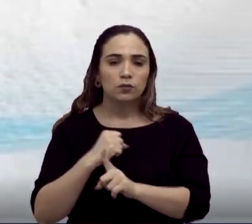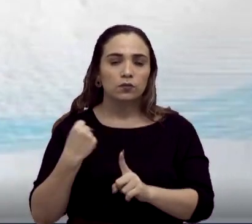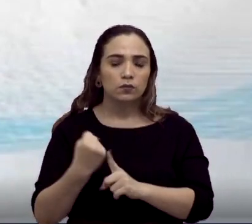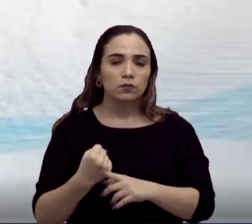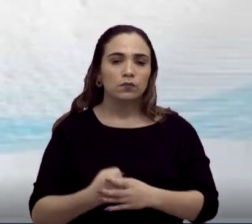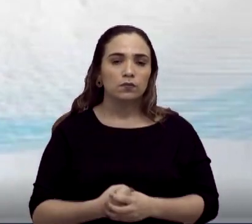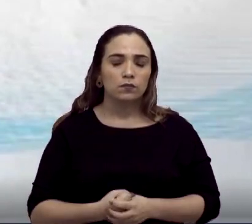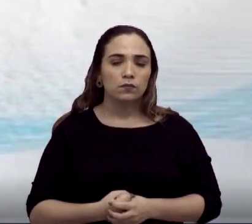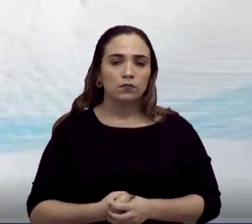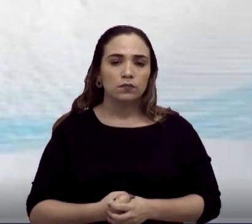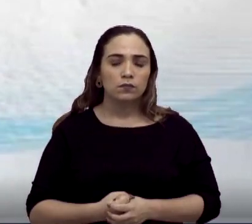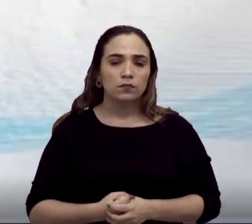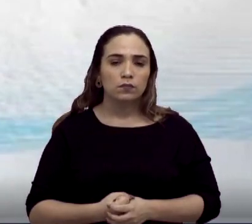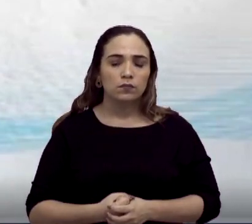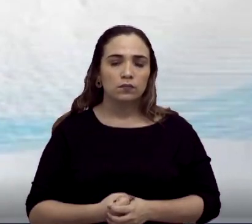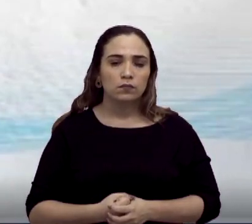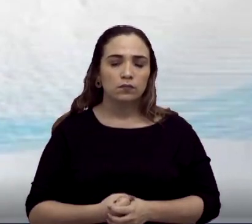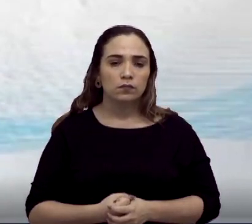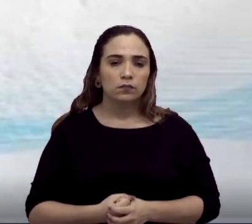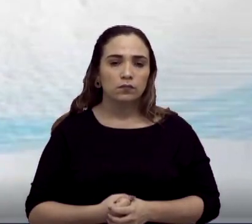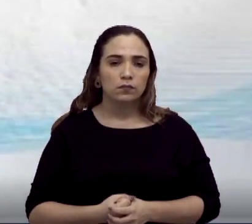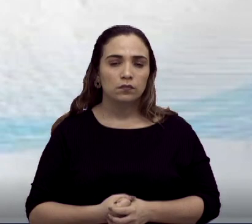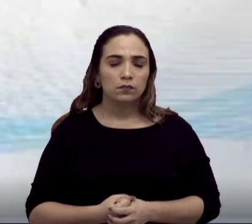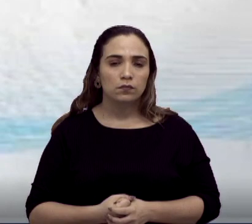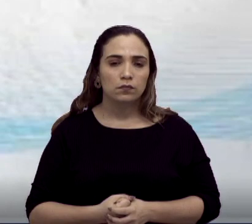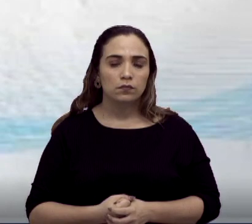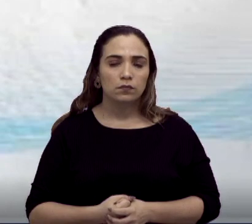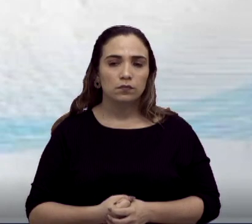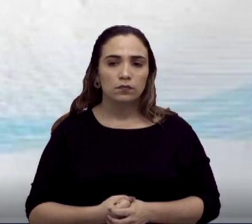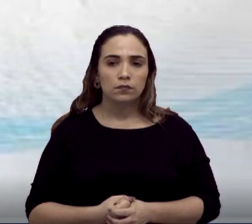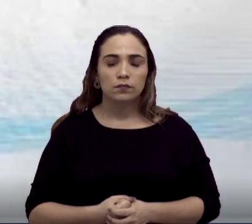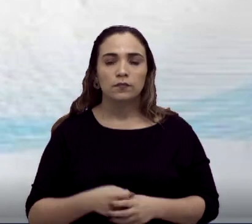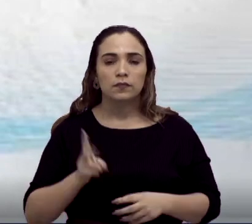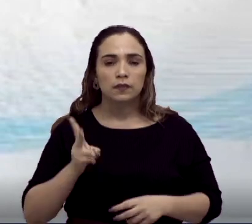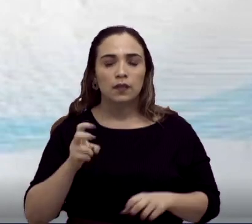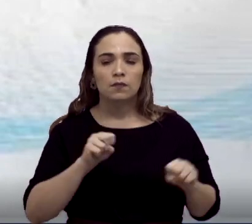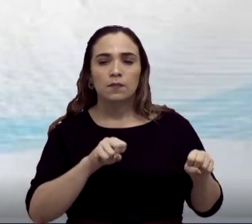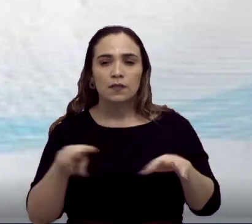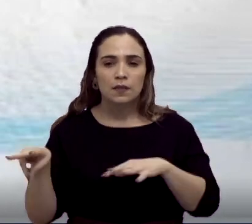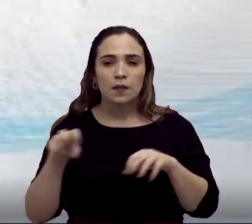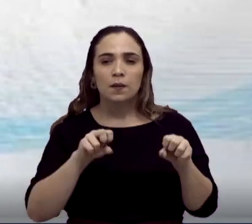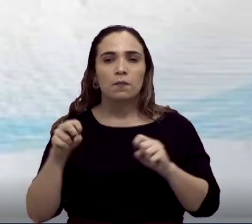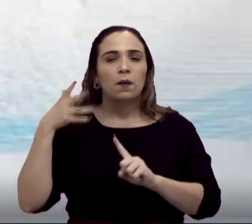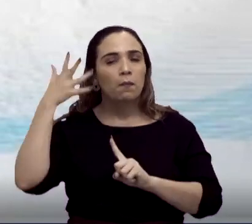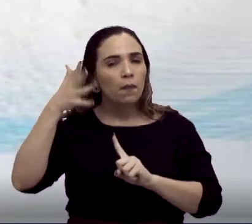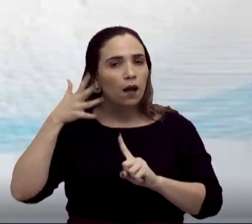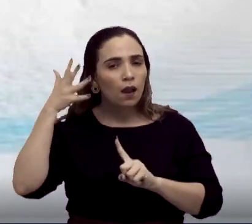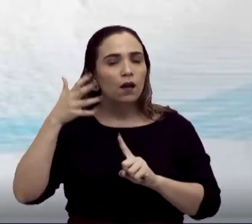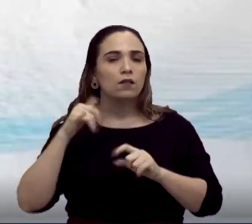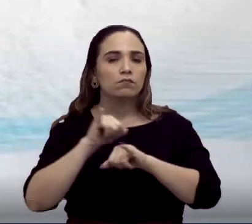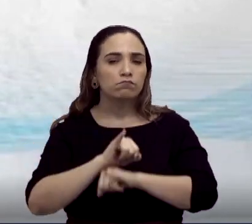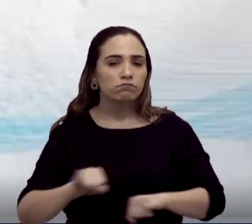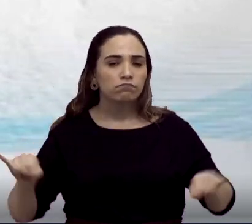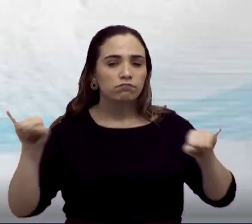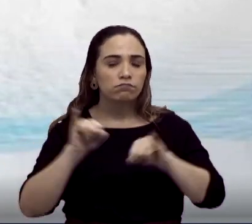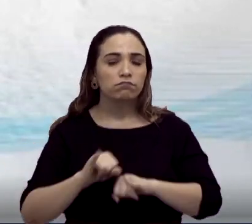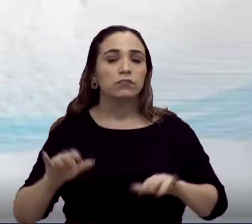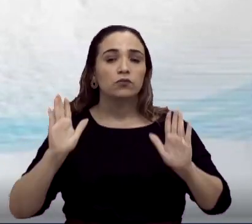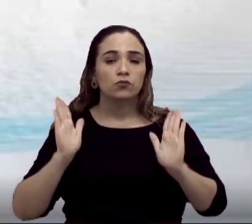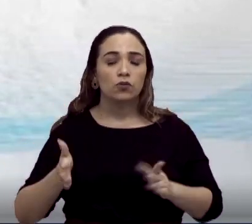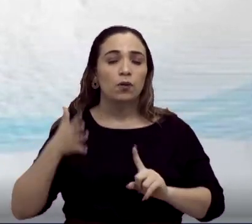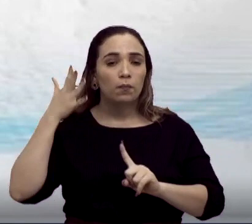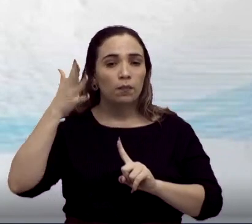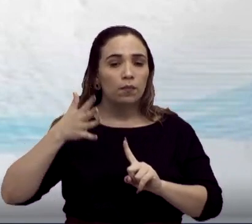aqui, é o que eu disse que a gente está oferecendo semanalmente palestras com temas relevantes. A gente já teve